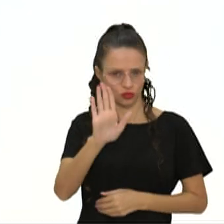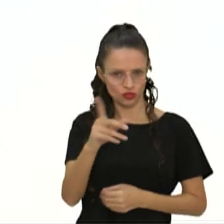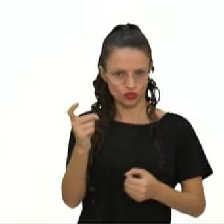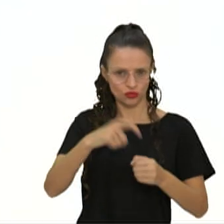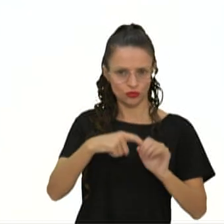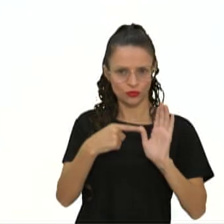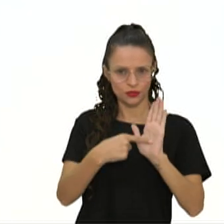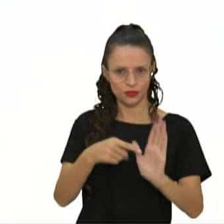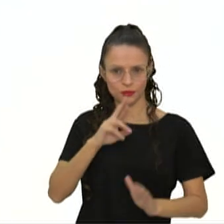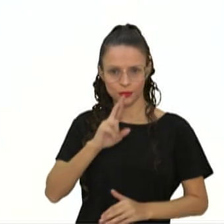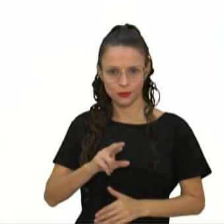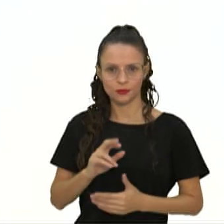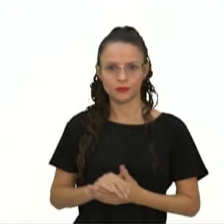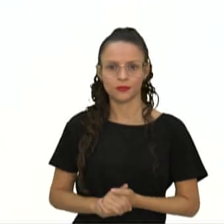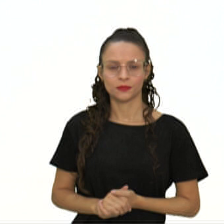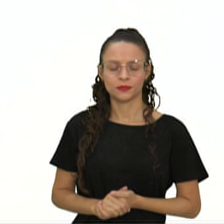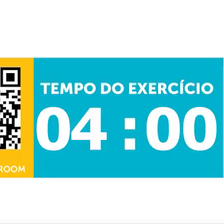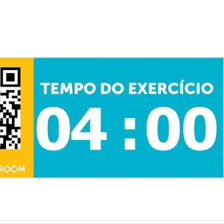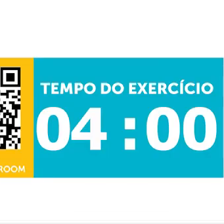volta com o resultado.